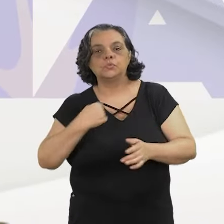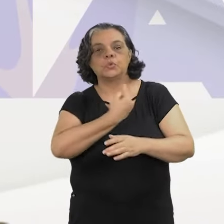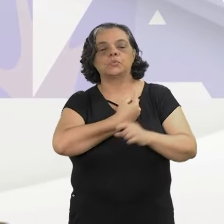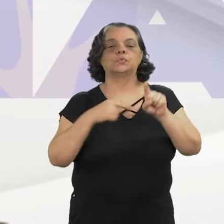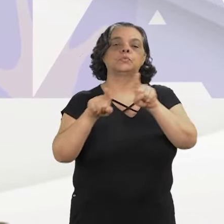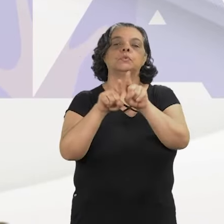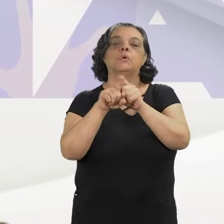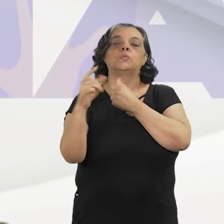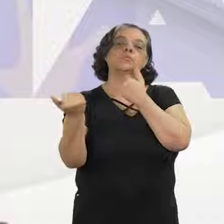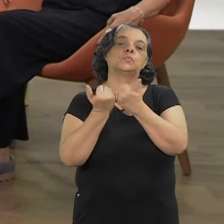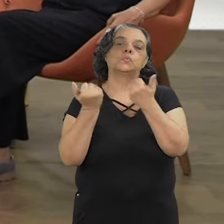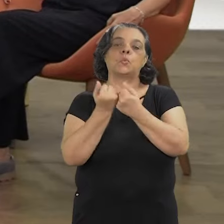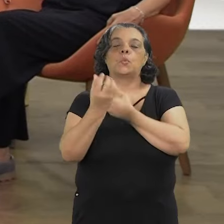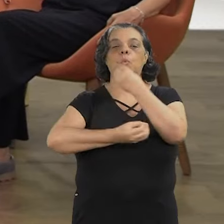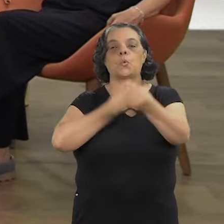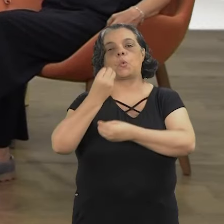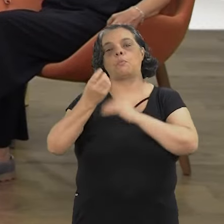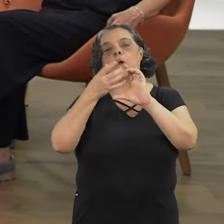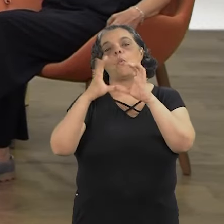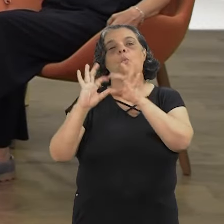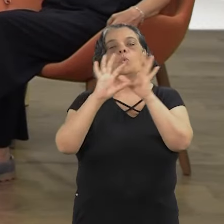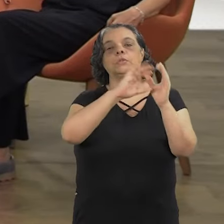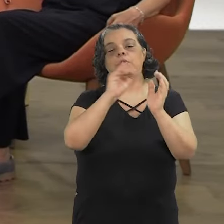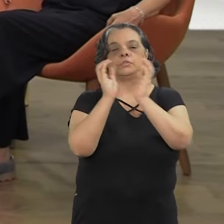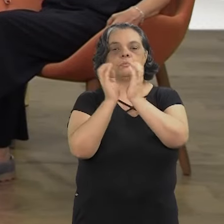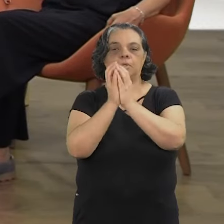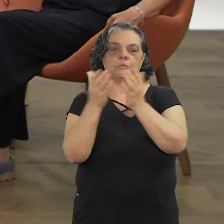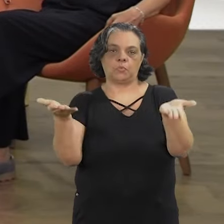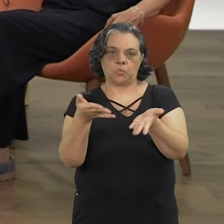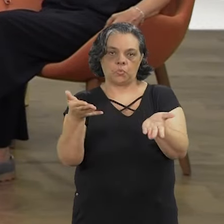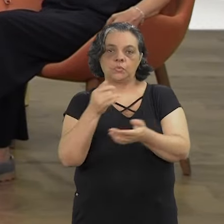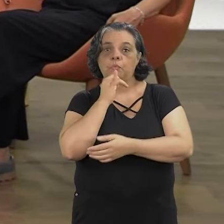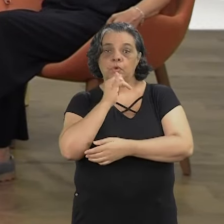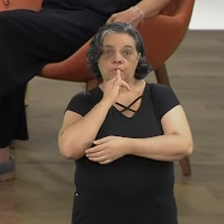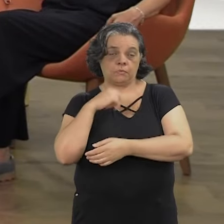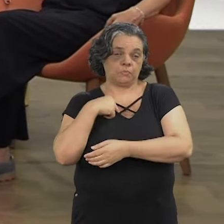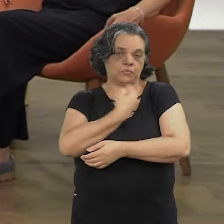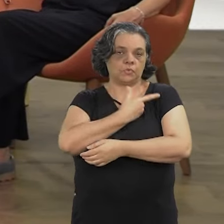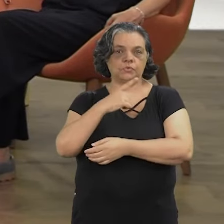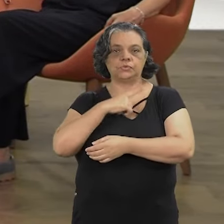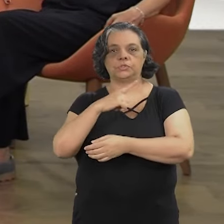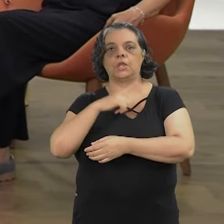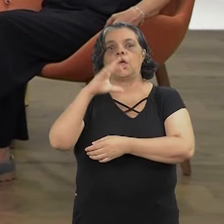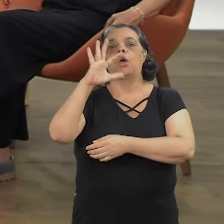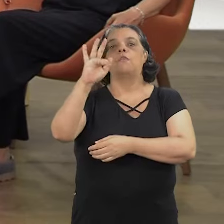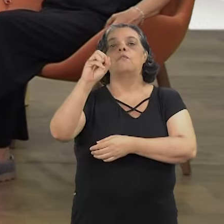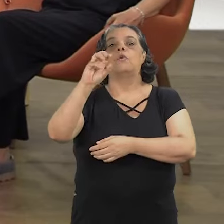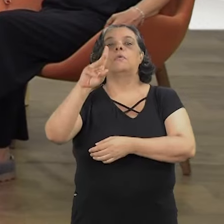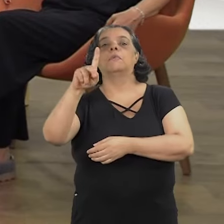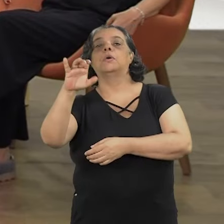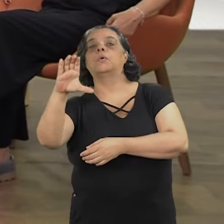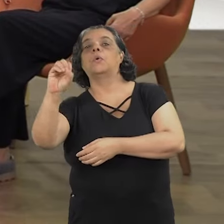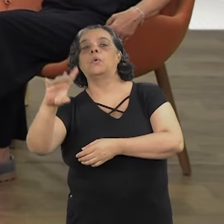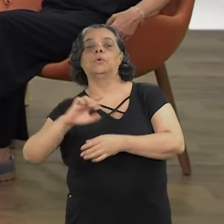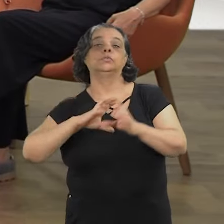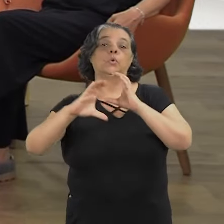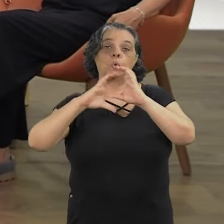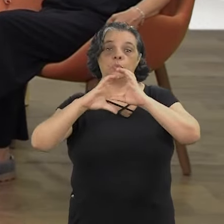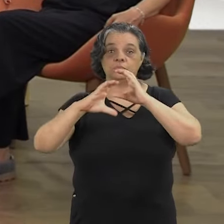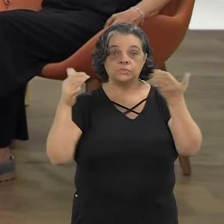gente um pouco sobre como é que é o contexto de Pernambuco nessa atuação né Por ex exemplo a gente tem o fcom que é o fórum Pernambucano de